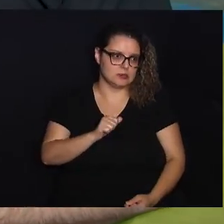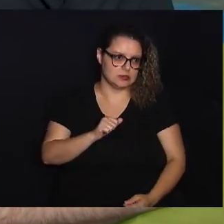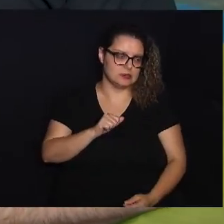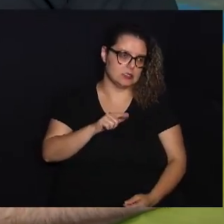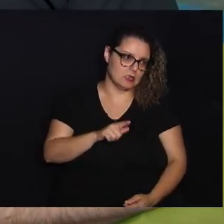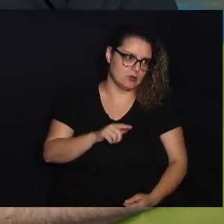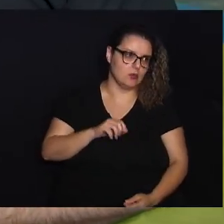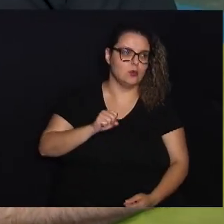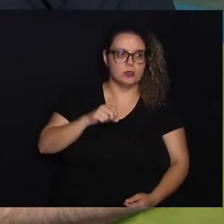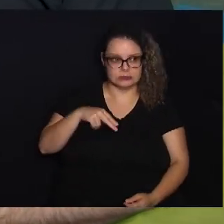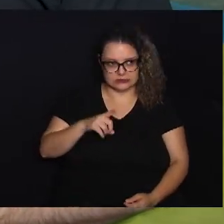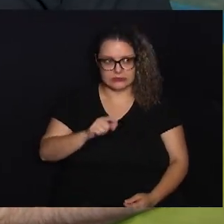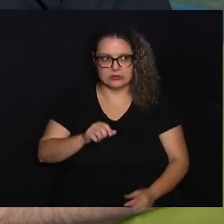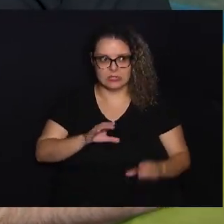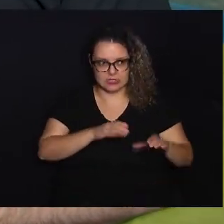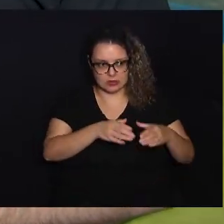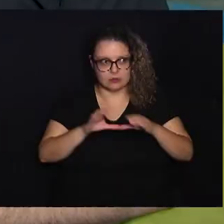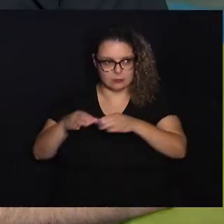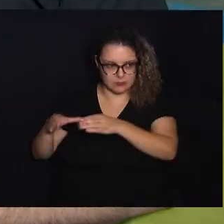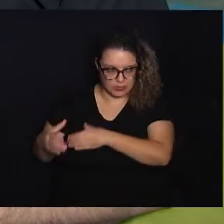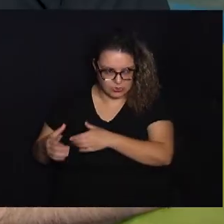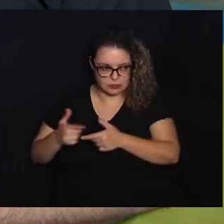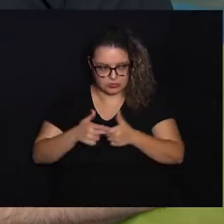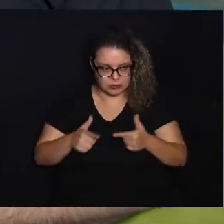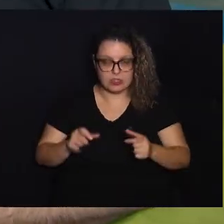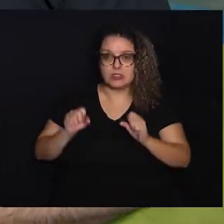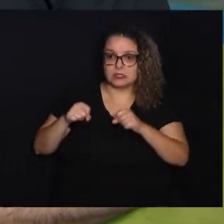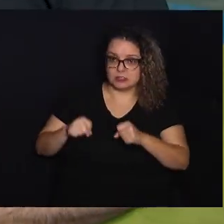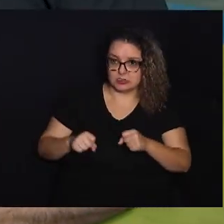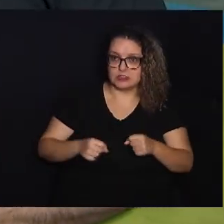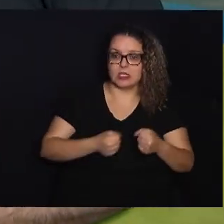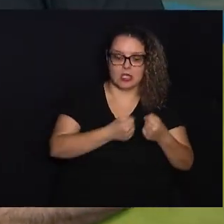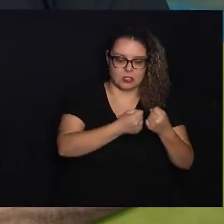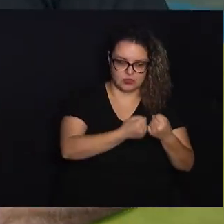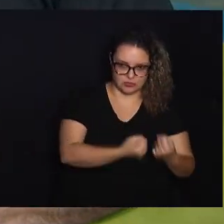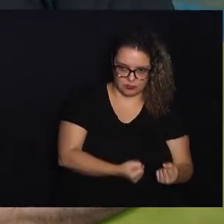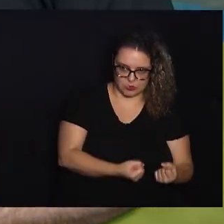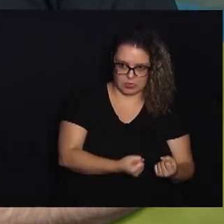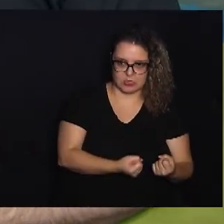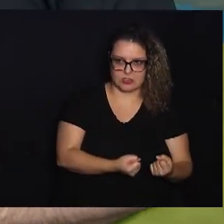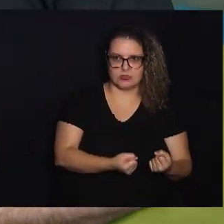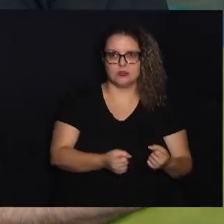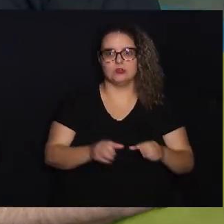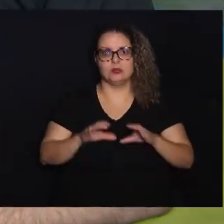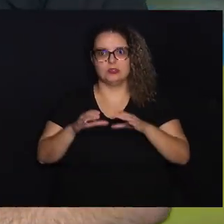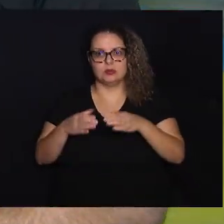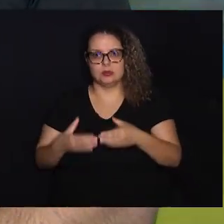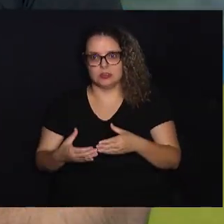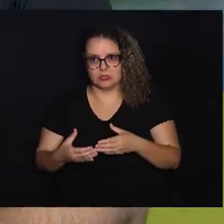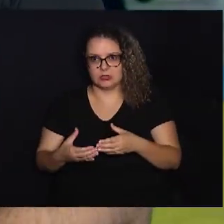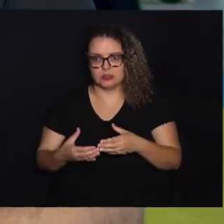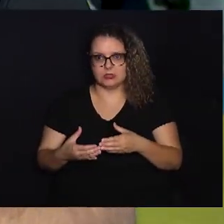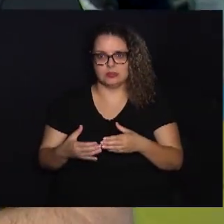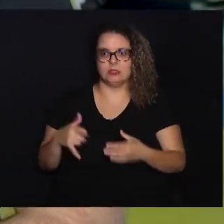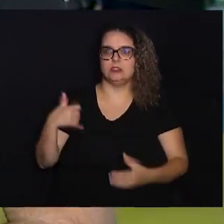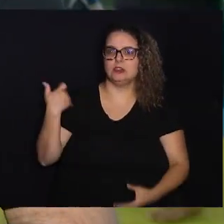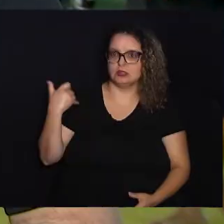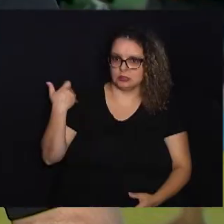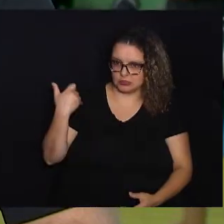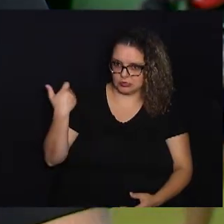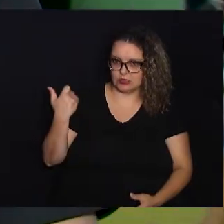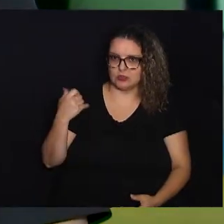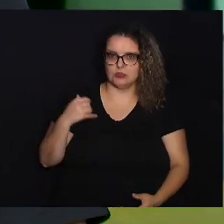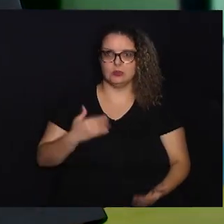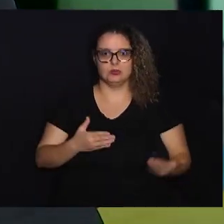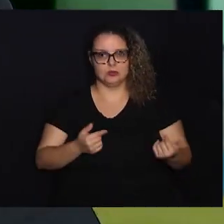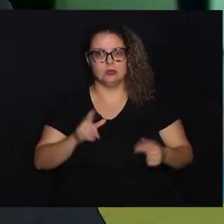também no sandá os atletas são divididos por categorias. Sim, categorias de peso, Tem